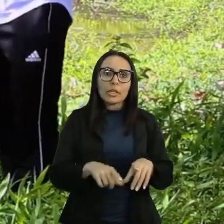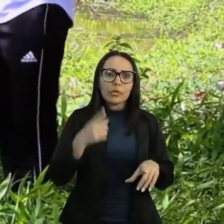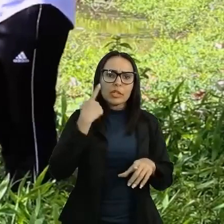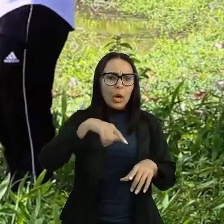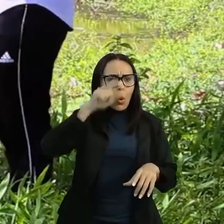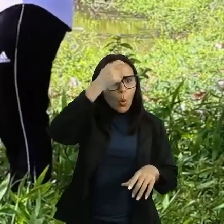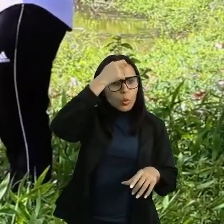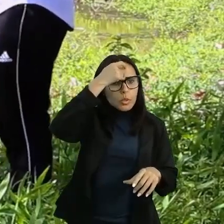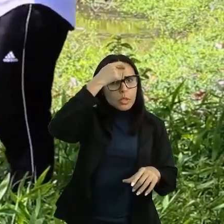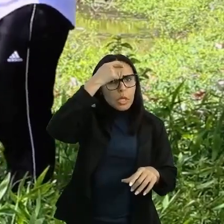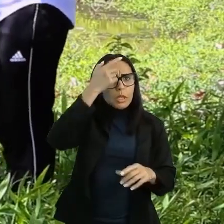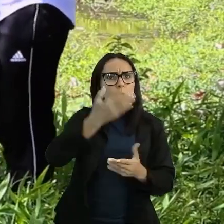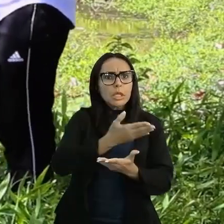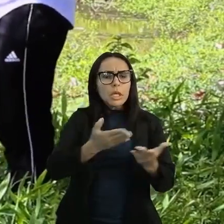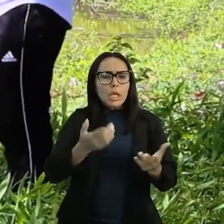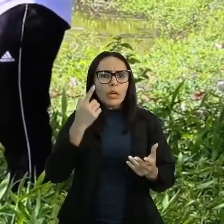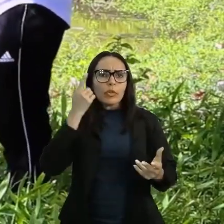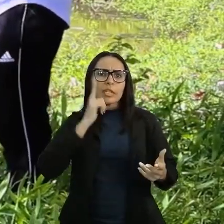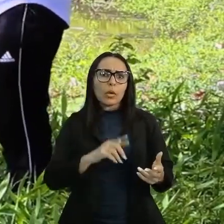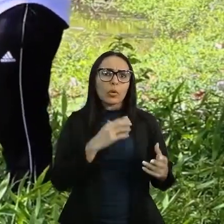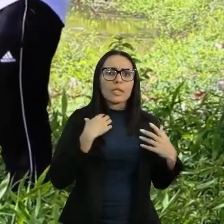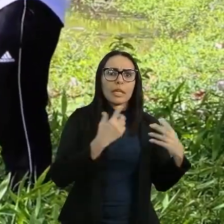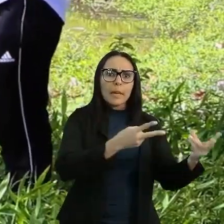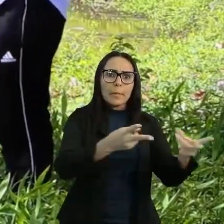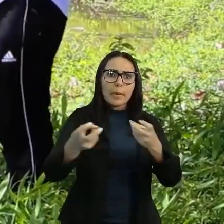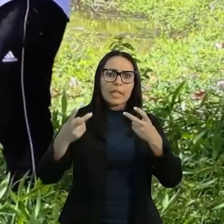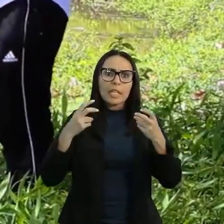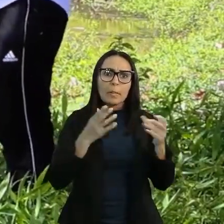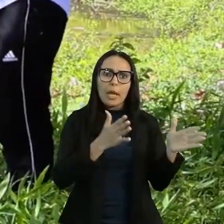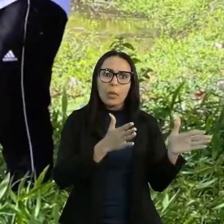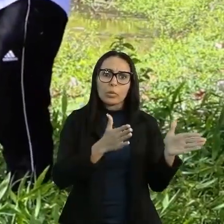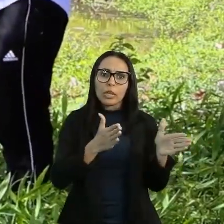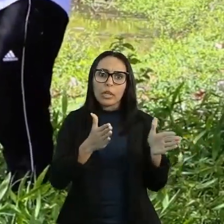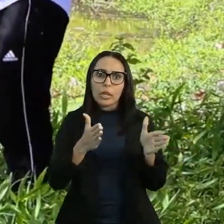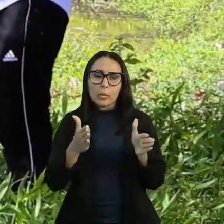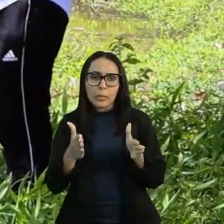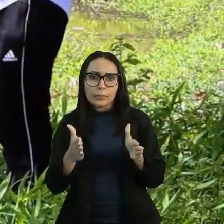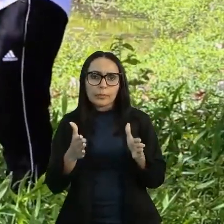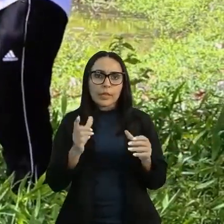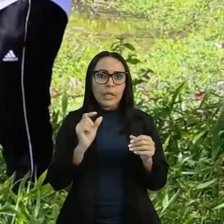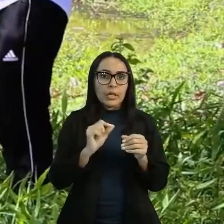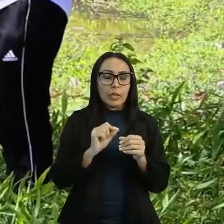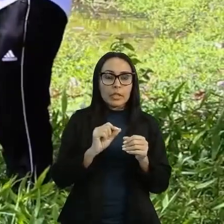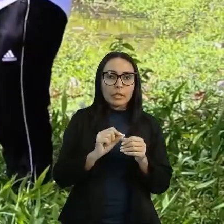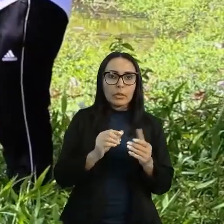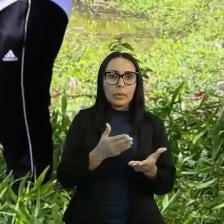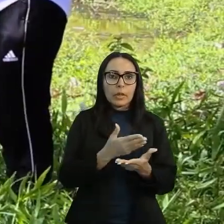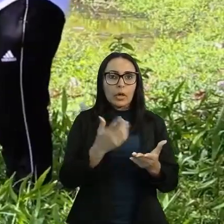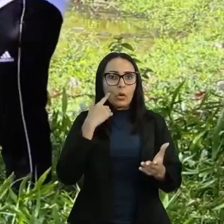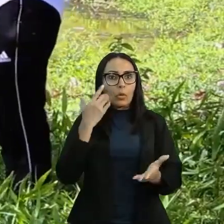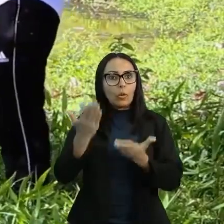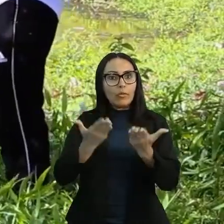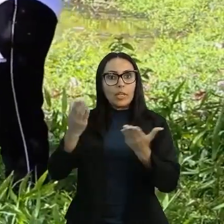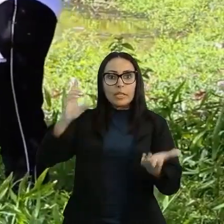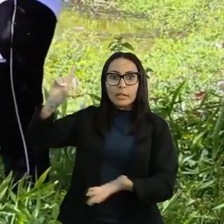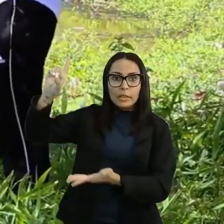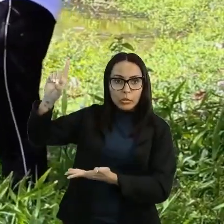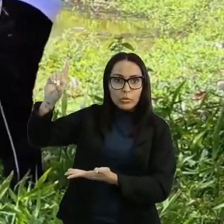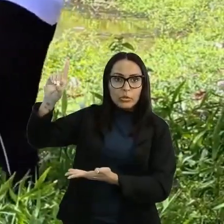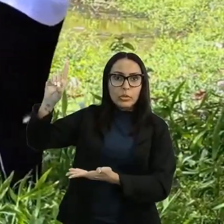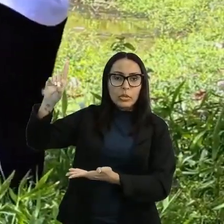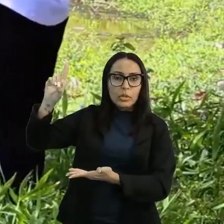você pronuncia algo, ele pode magoar alguém para o resto da vida ou pode deixar a pessoa contente para sempre. Ou naquele momento então, de a música ela dificuldade. tem um papel